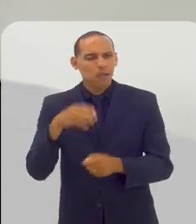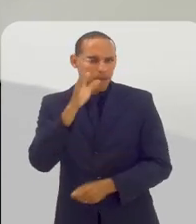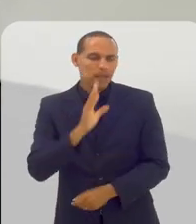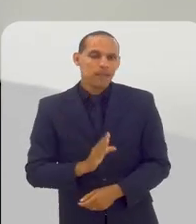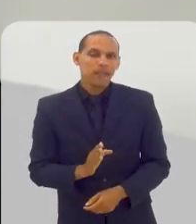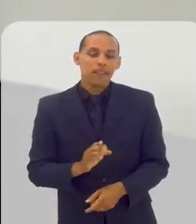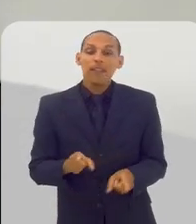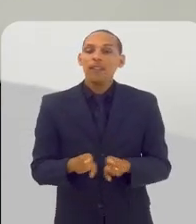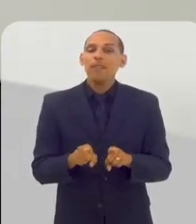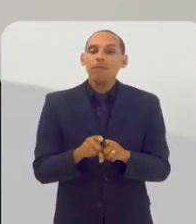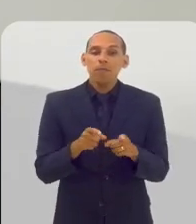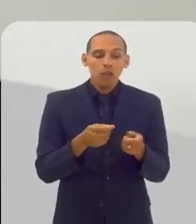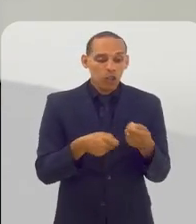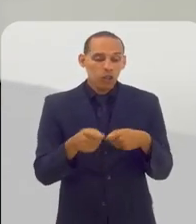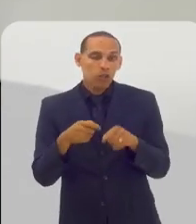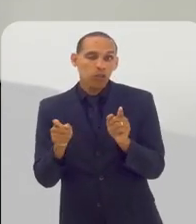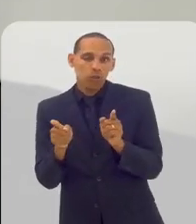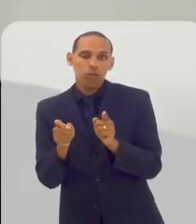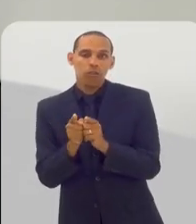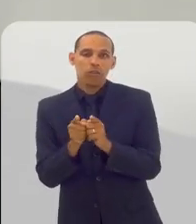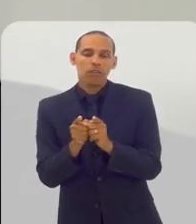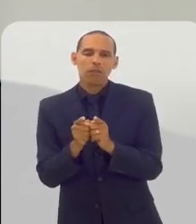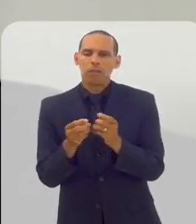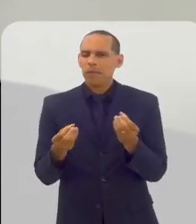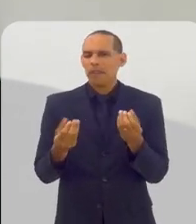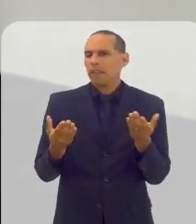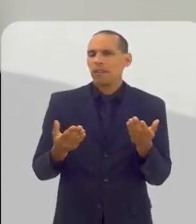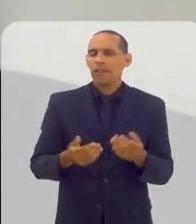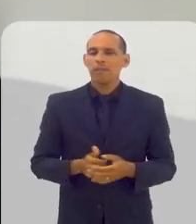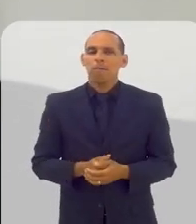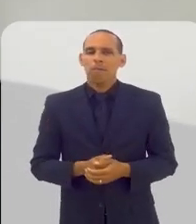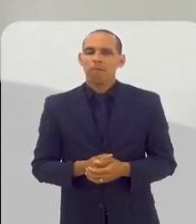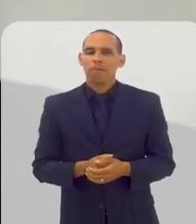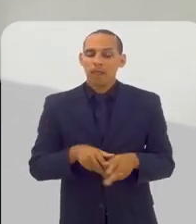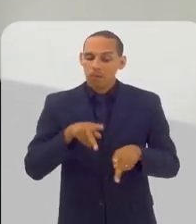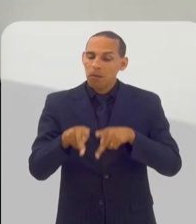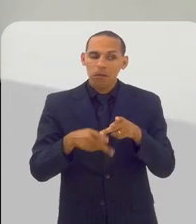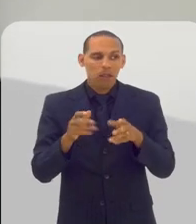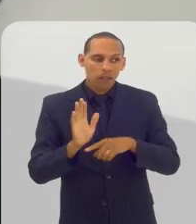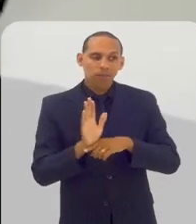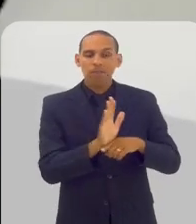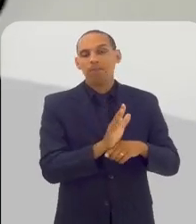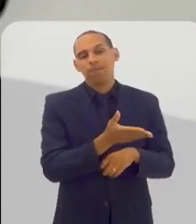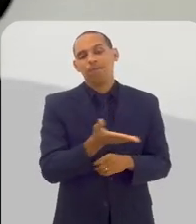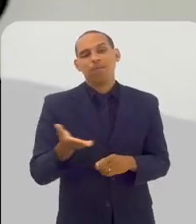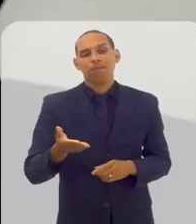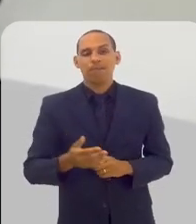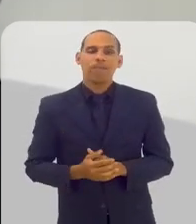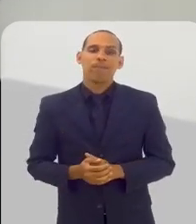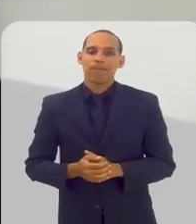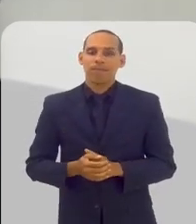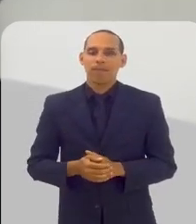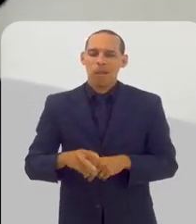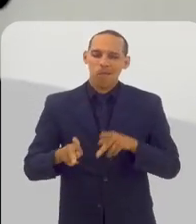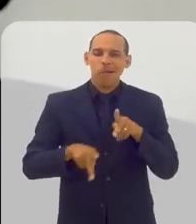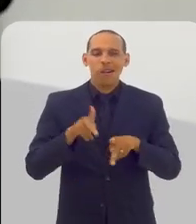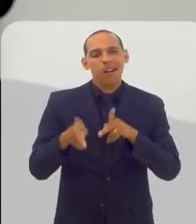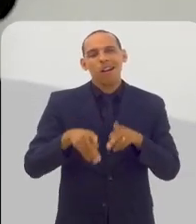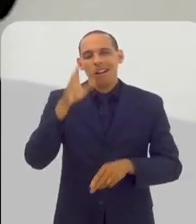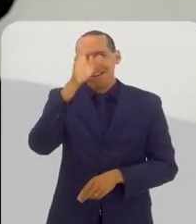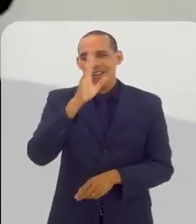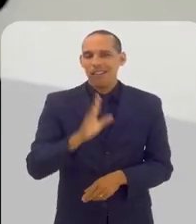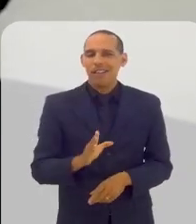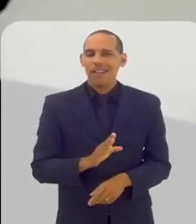né missão os pequenos negócios para para a população né